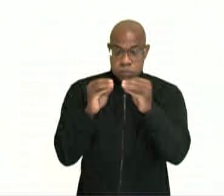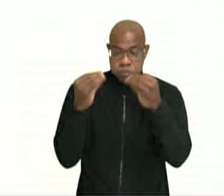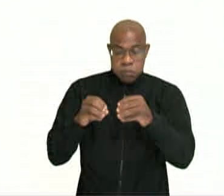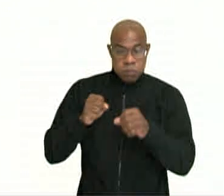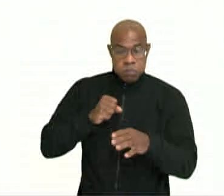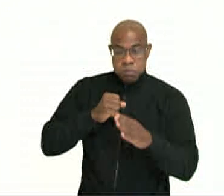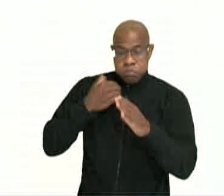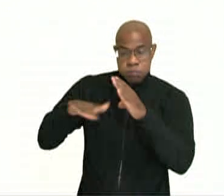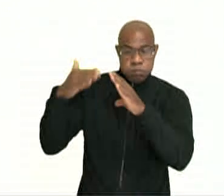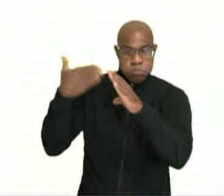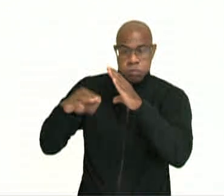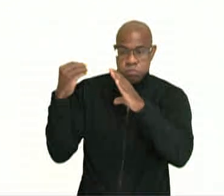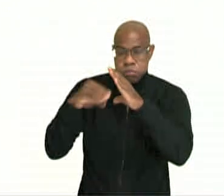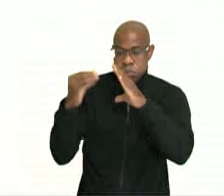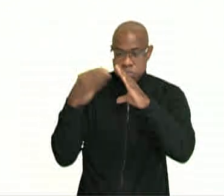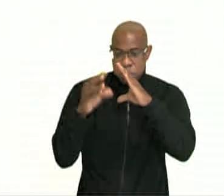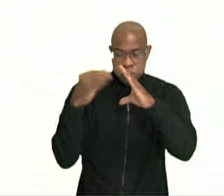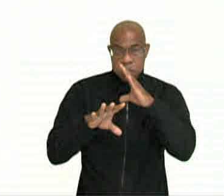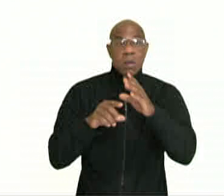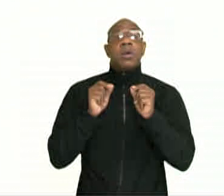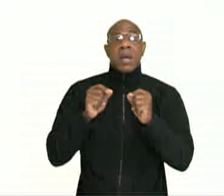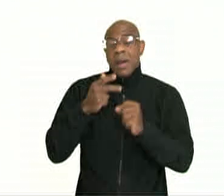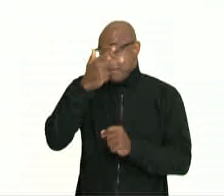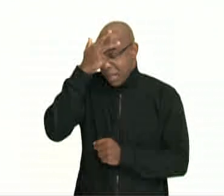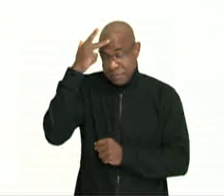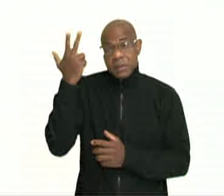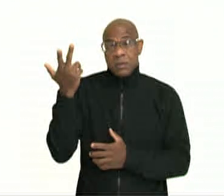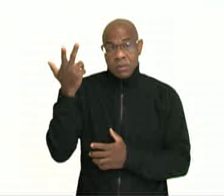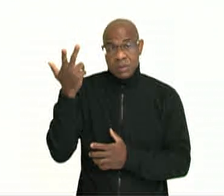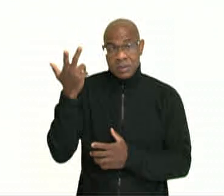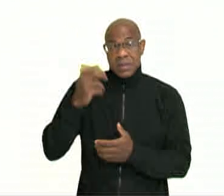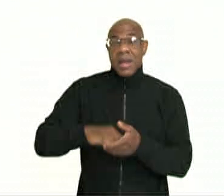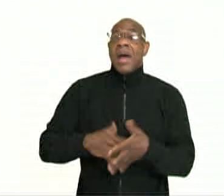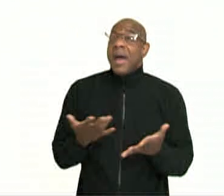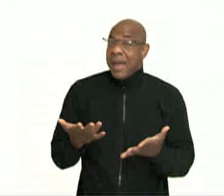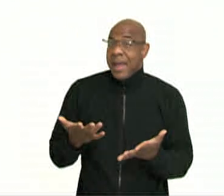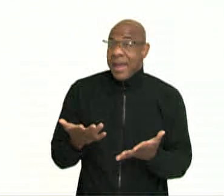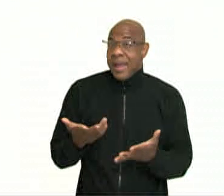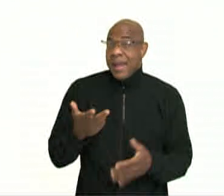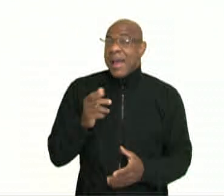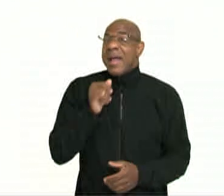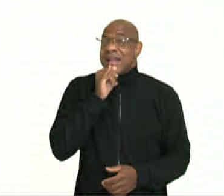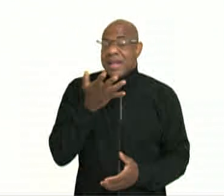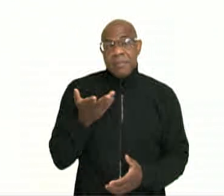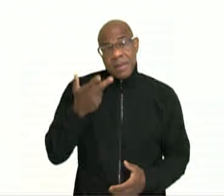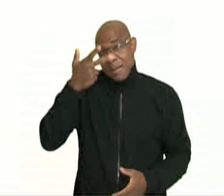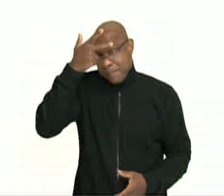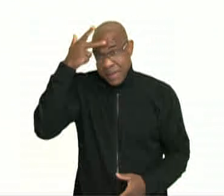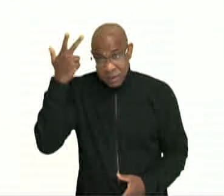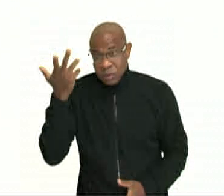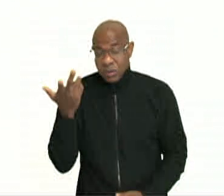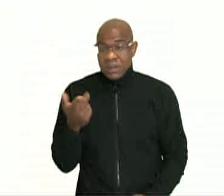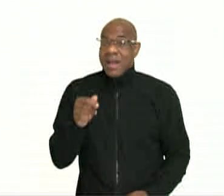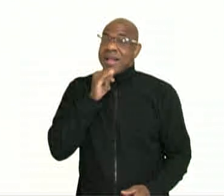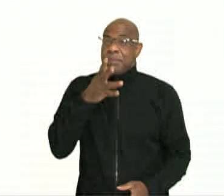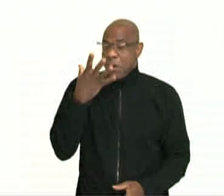íntimos que foram confiados apenas a você. Sabe aquela foto da amiga com uma lingerie